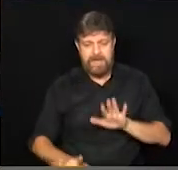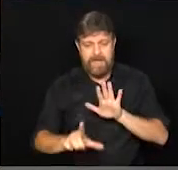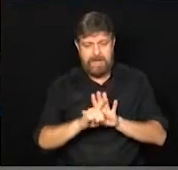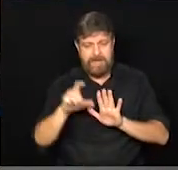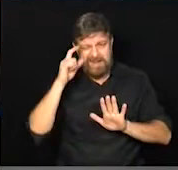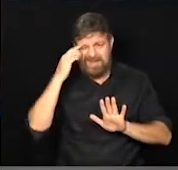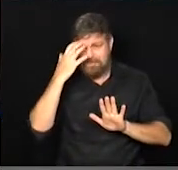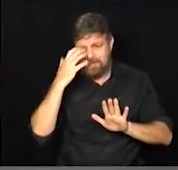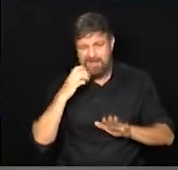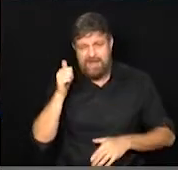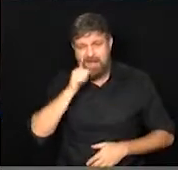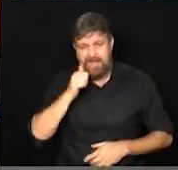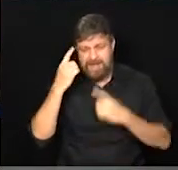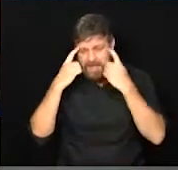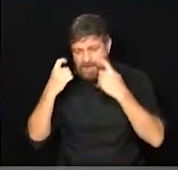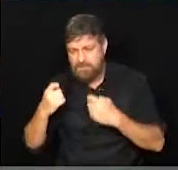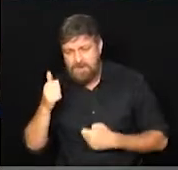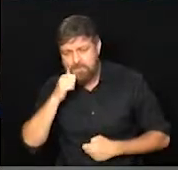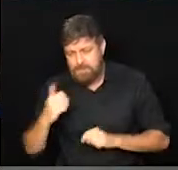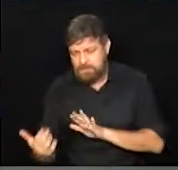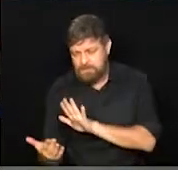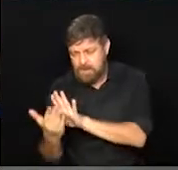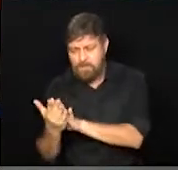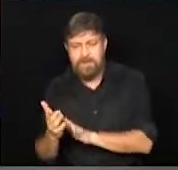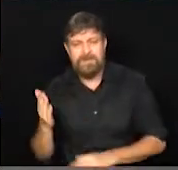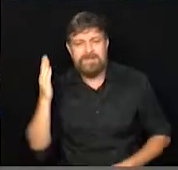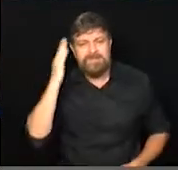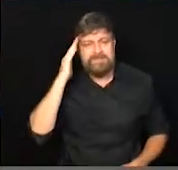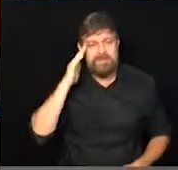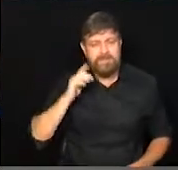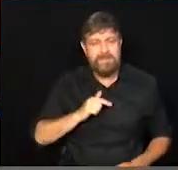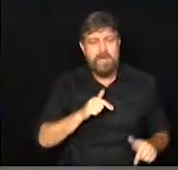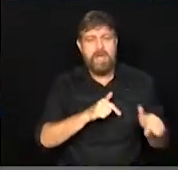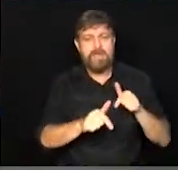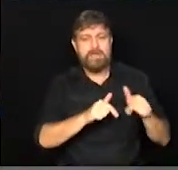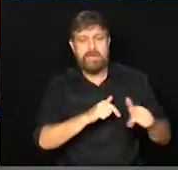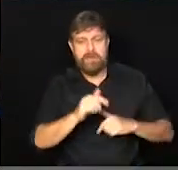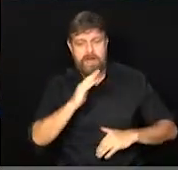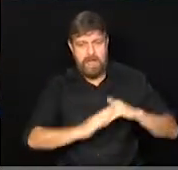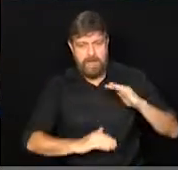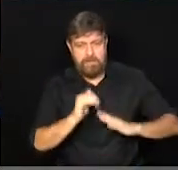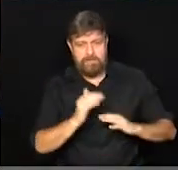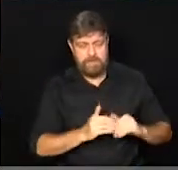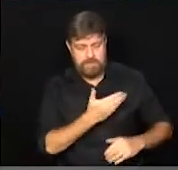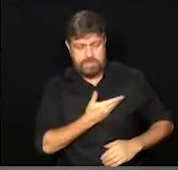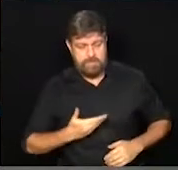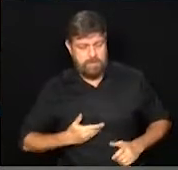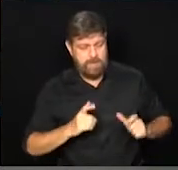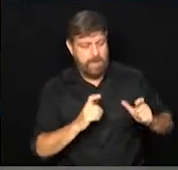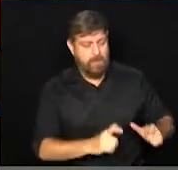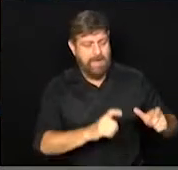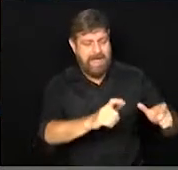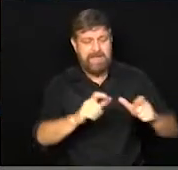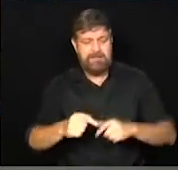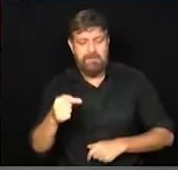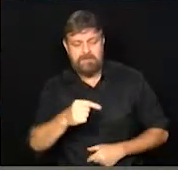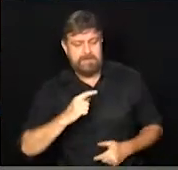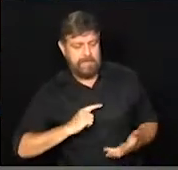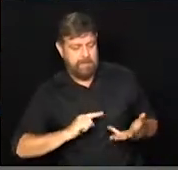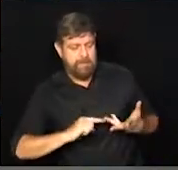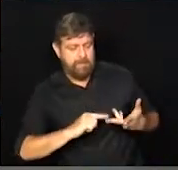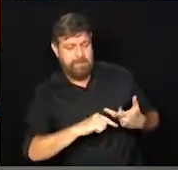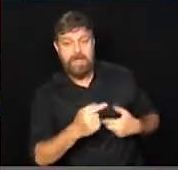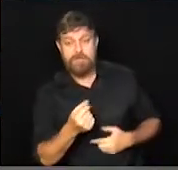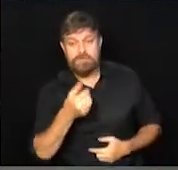violência contra a mulher, seja do ponto de vista dos serviços oferecidos e o que cada serviço oferece, recursos